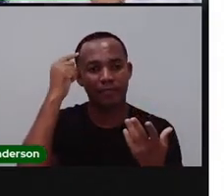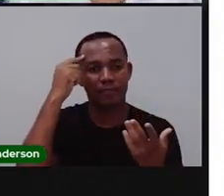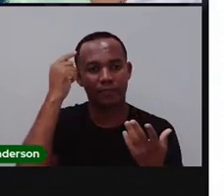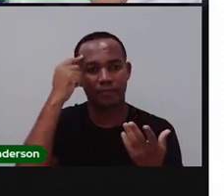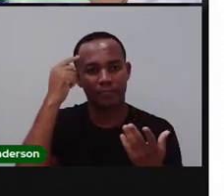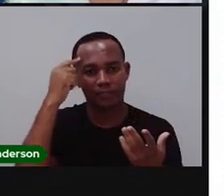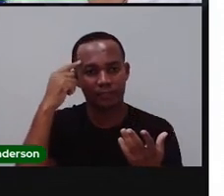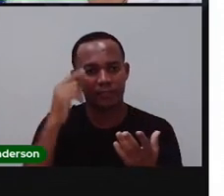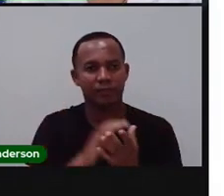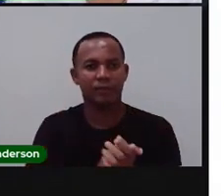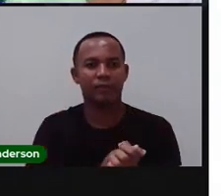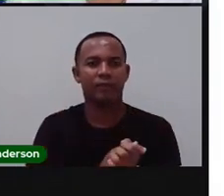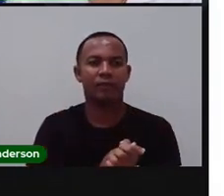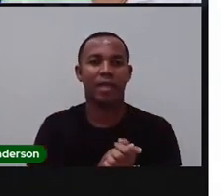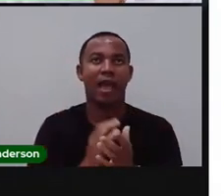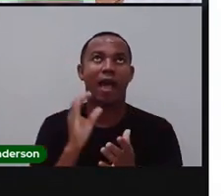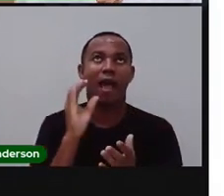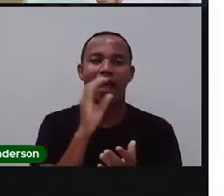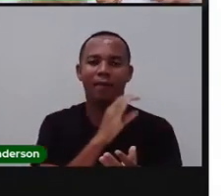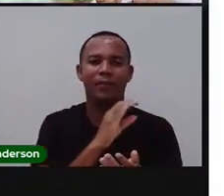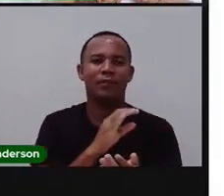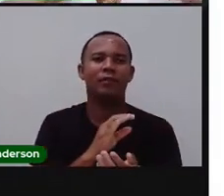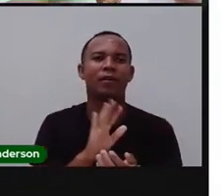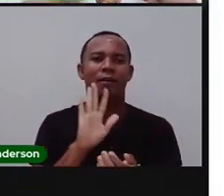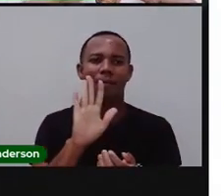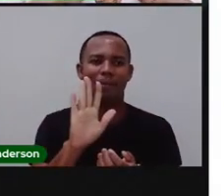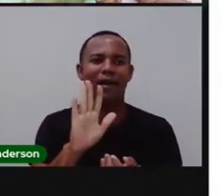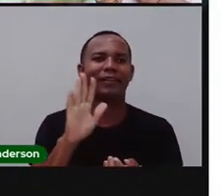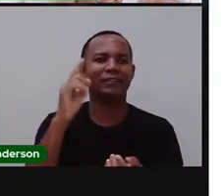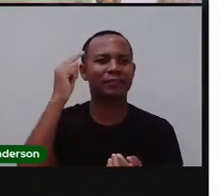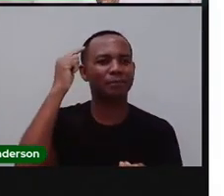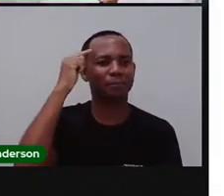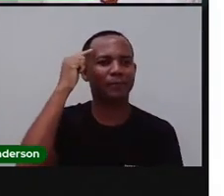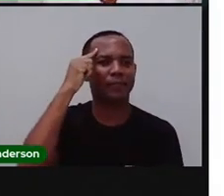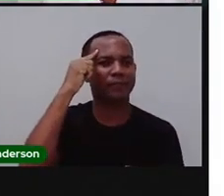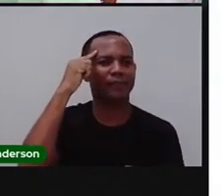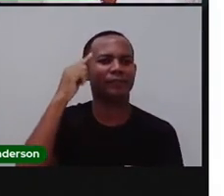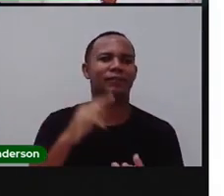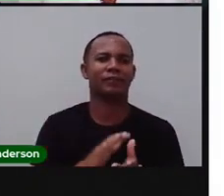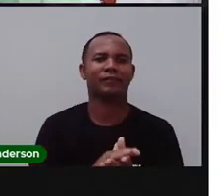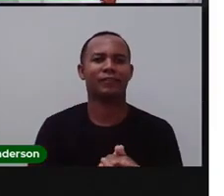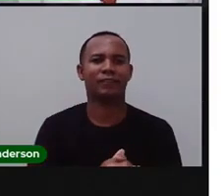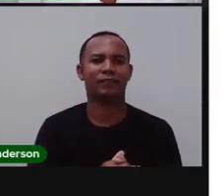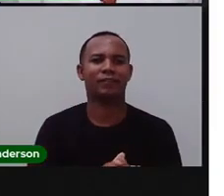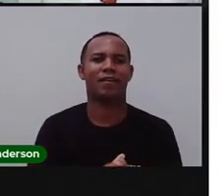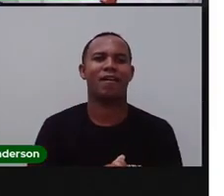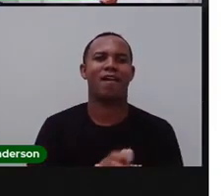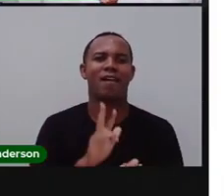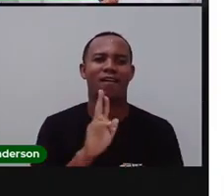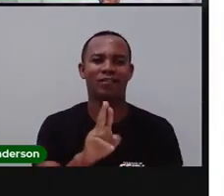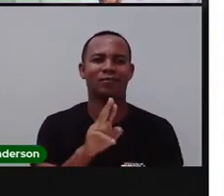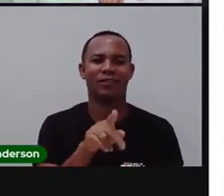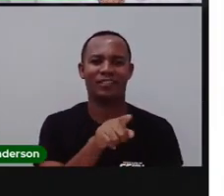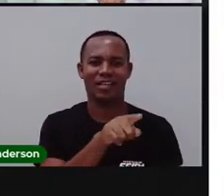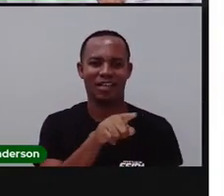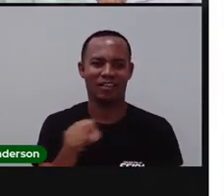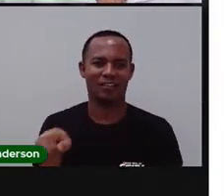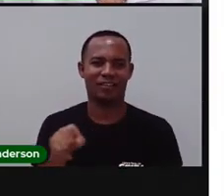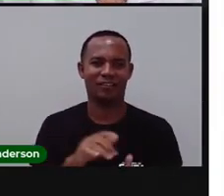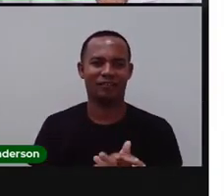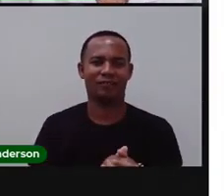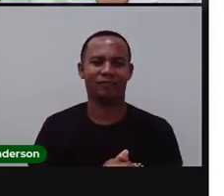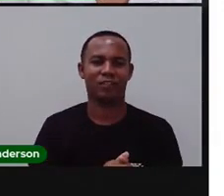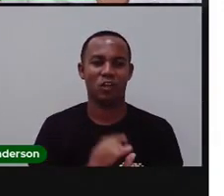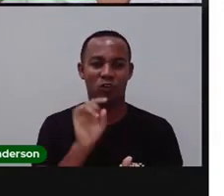Pensem. Quem conseguir responder bem rapidinho, olha, sem ajuda, coloca a resposta onde? Aqui. Mas eu não quero